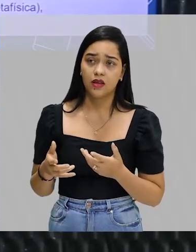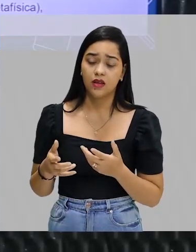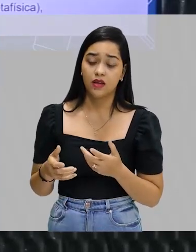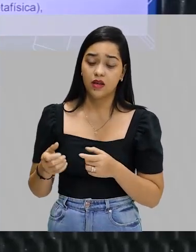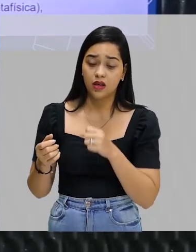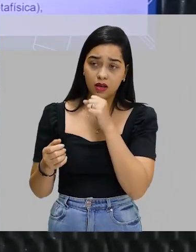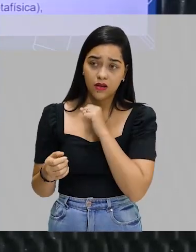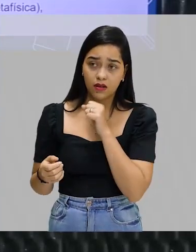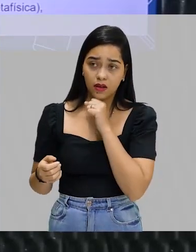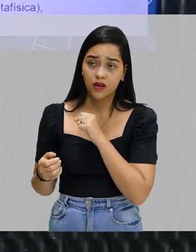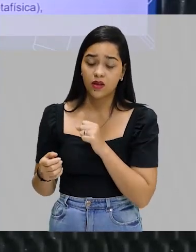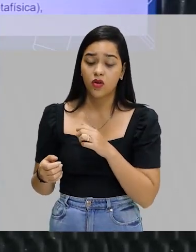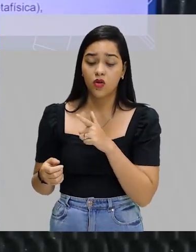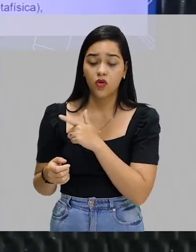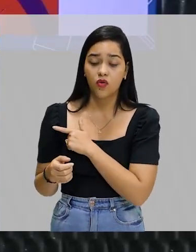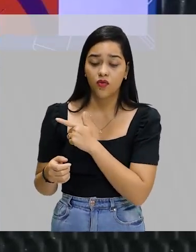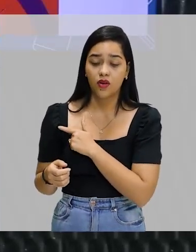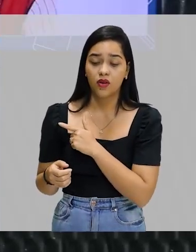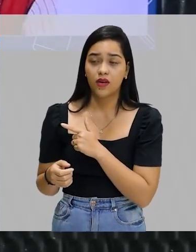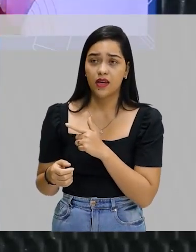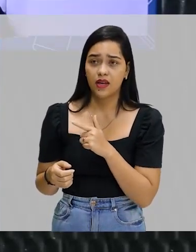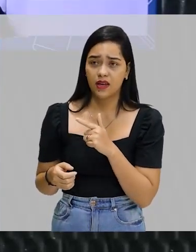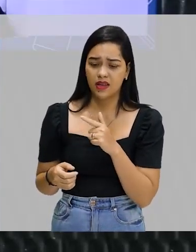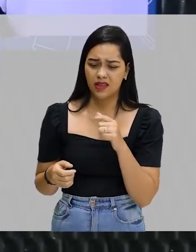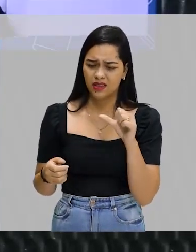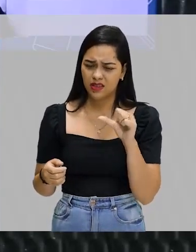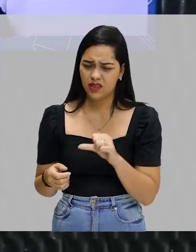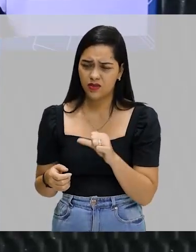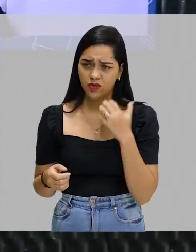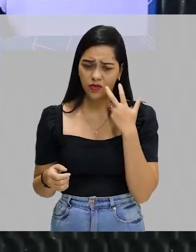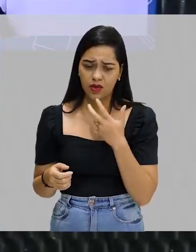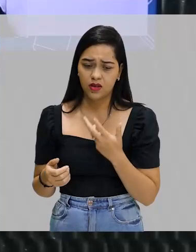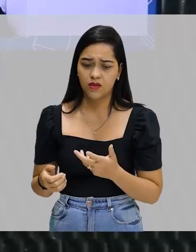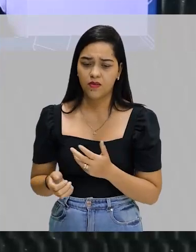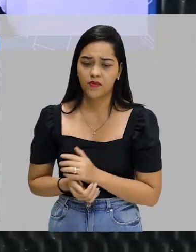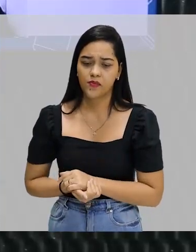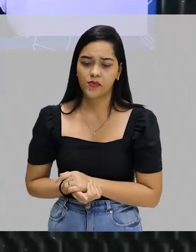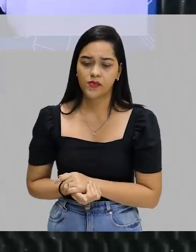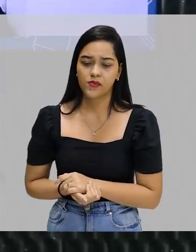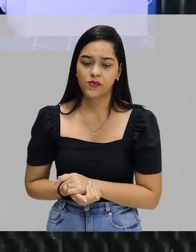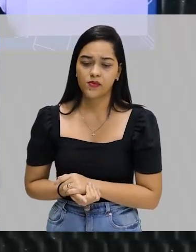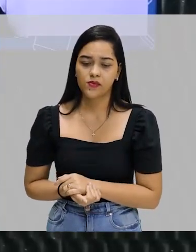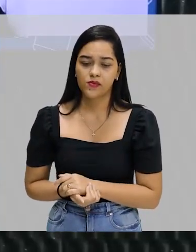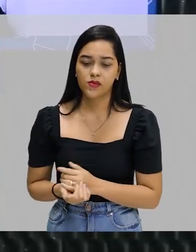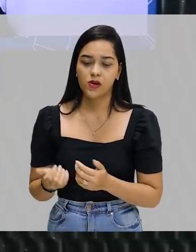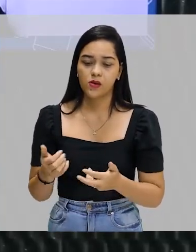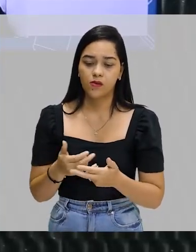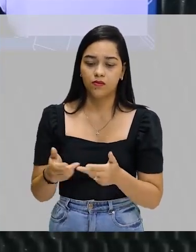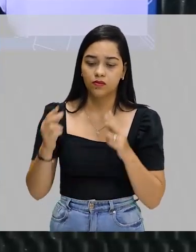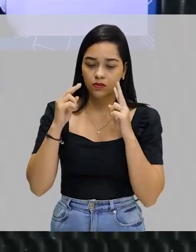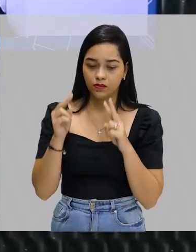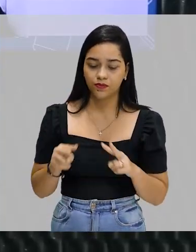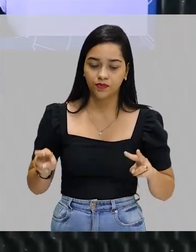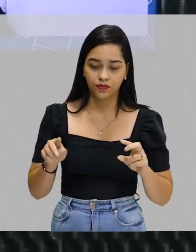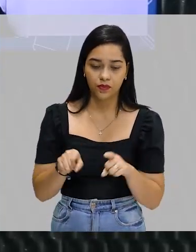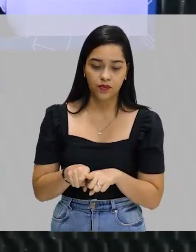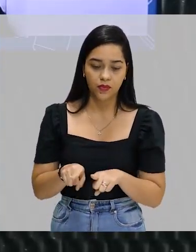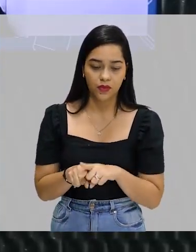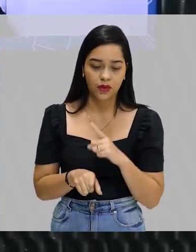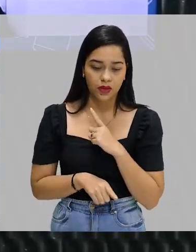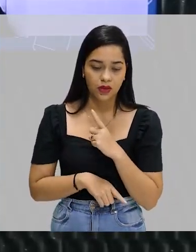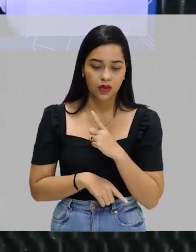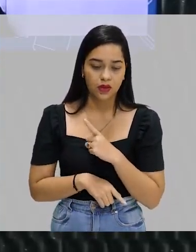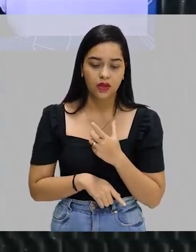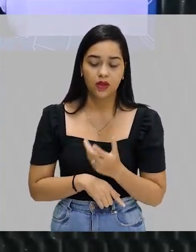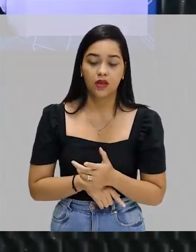bem antiga, o feio é negativo do belo? Pronto. A maioria dos vilões, dos